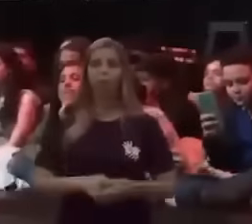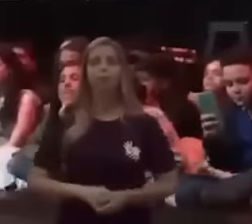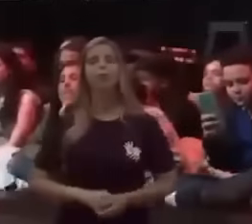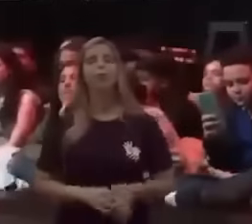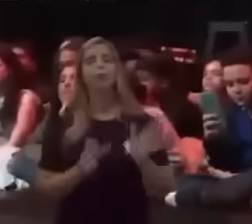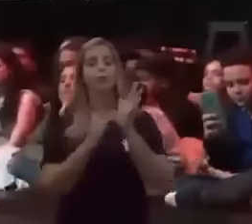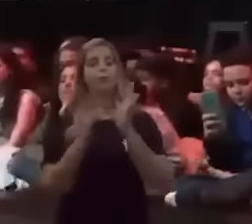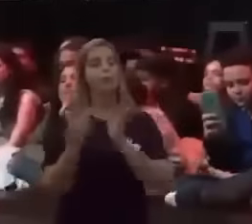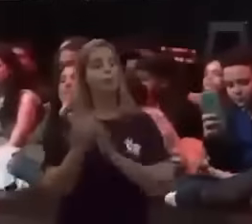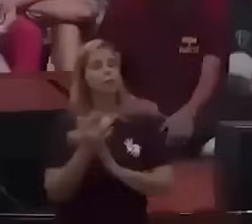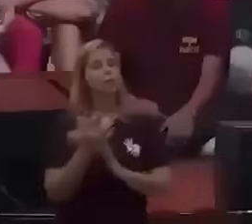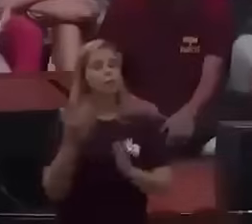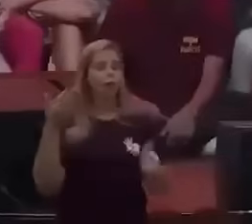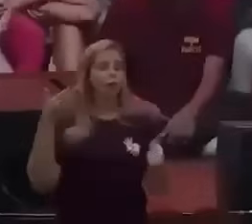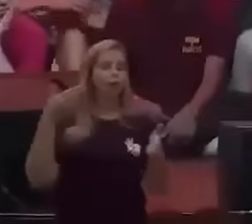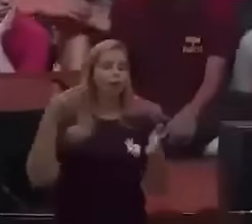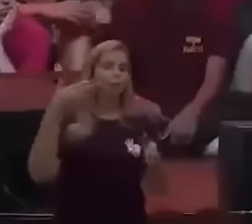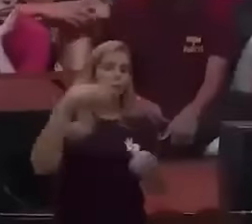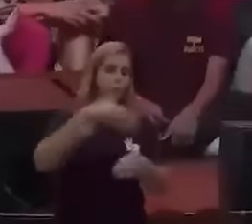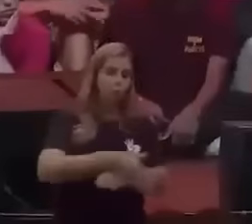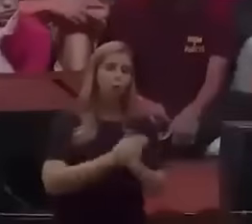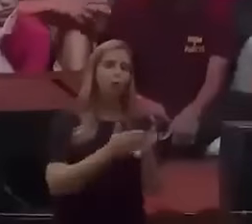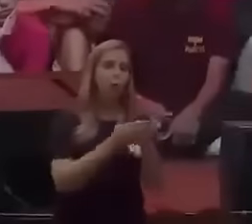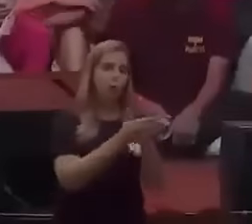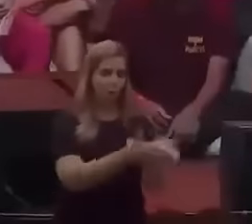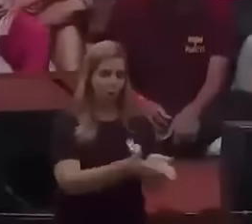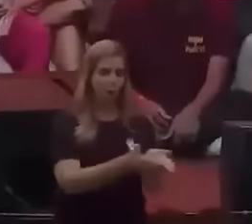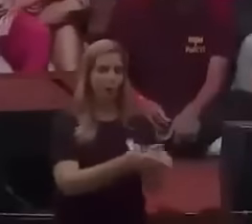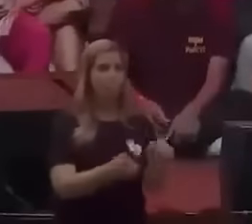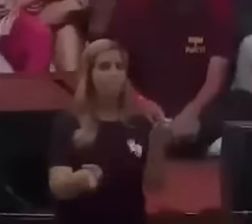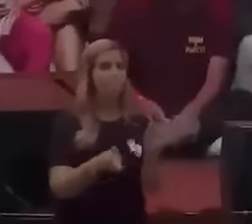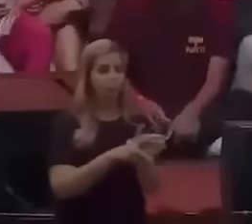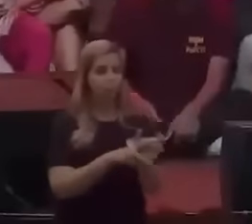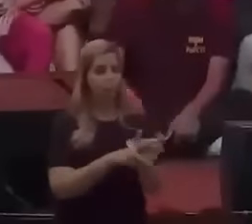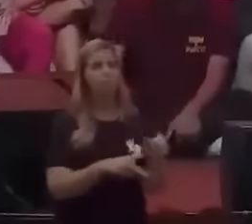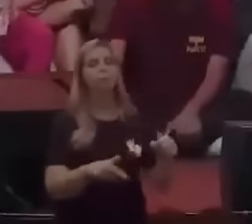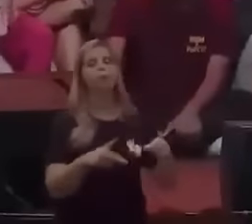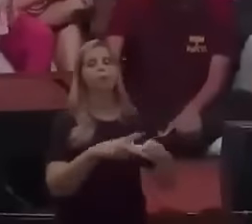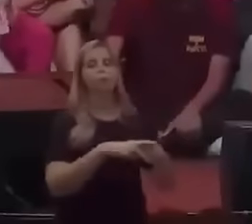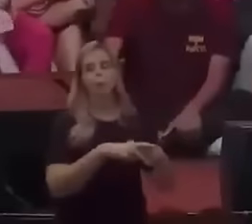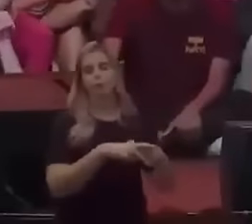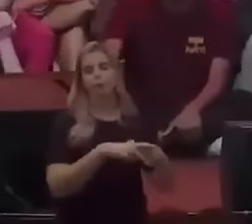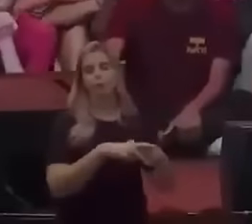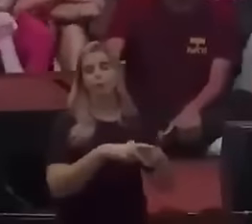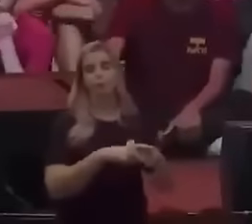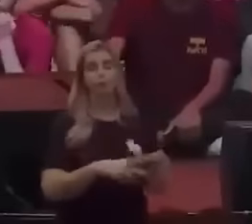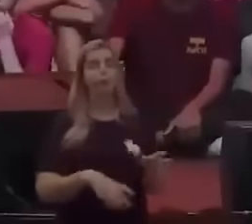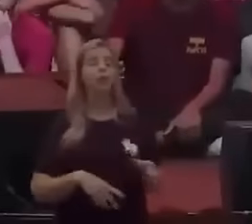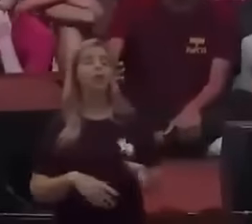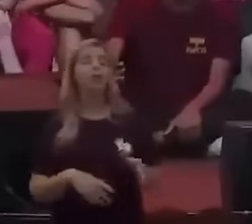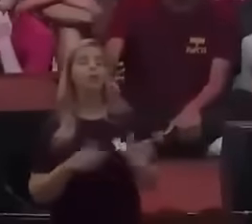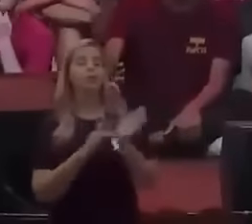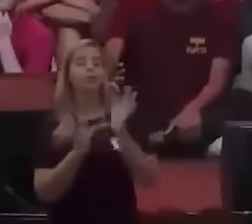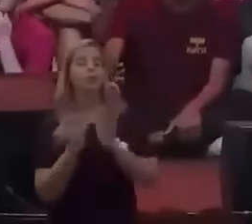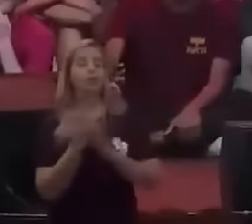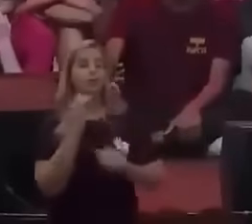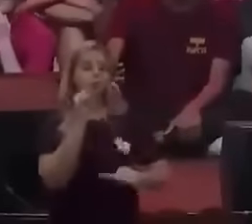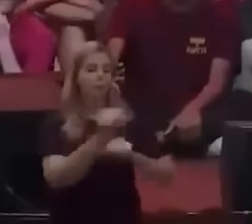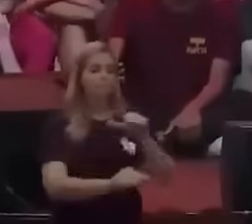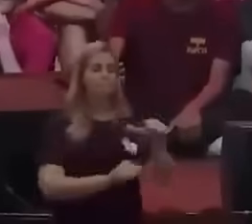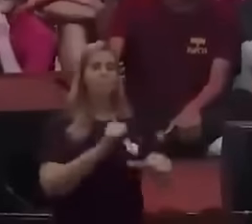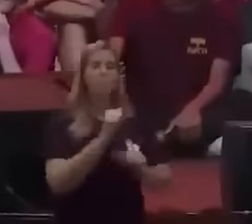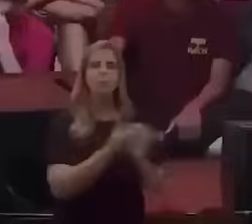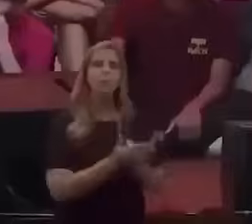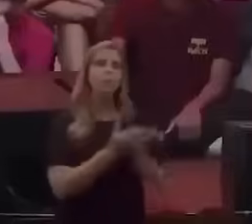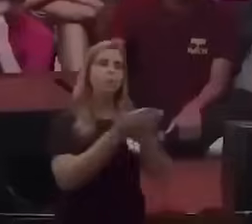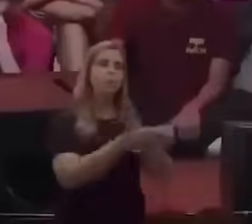diz para ele: ô Pedro, afasta o barco. E Jesus transforma aquele barco num púlpito, a água no veículo da